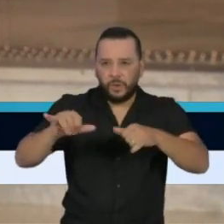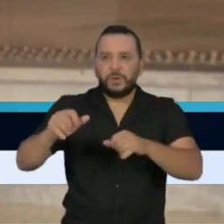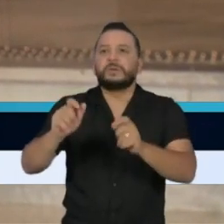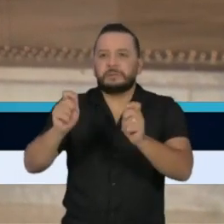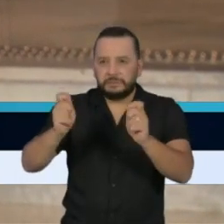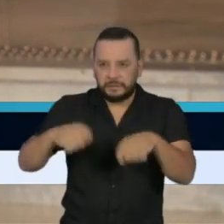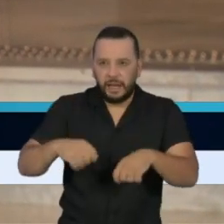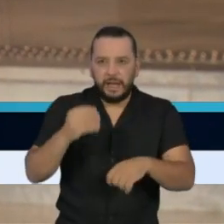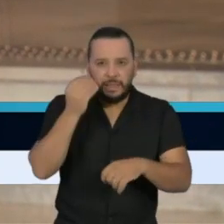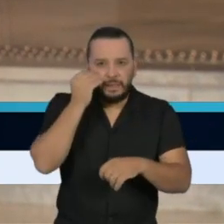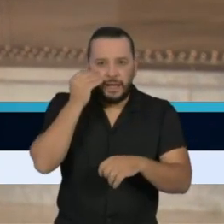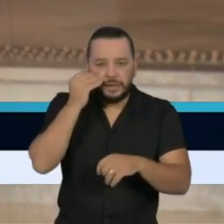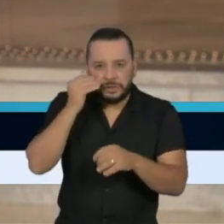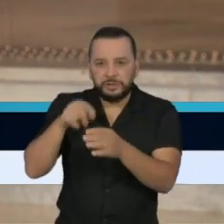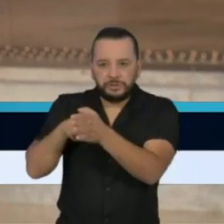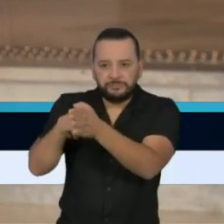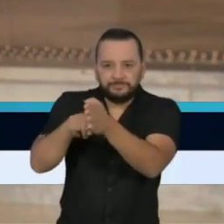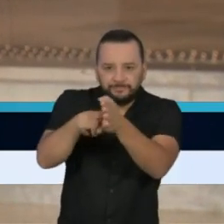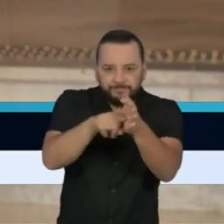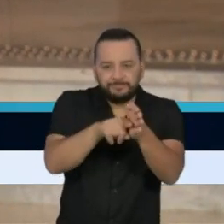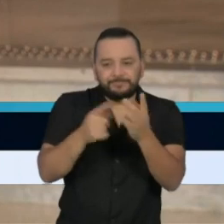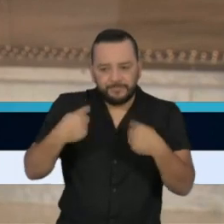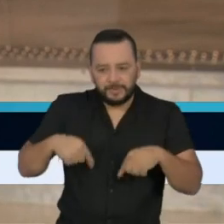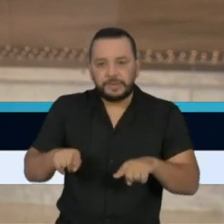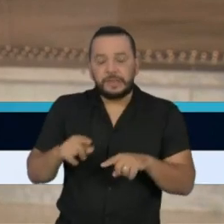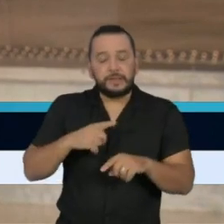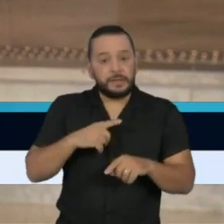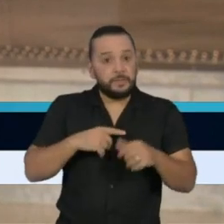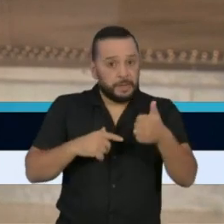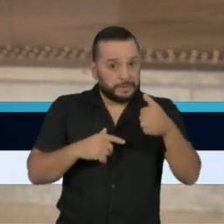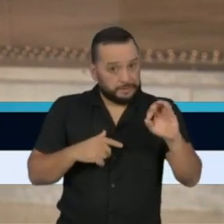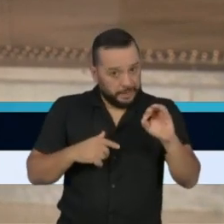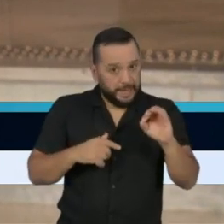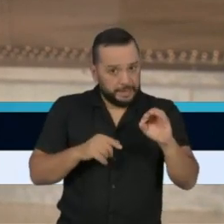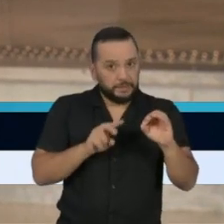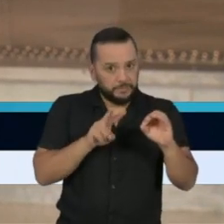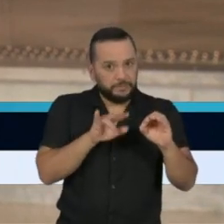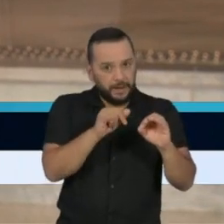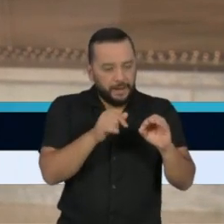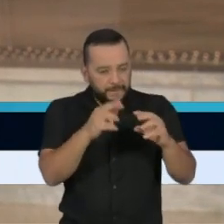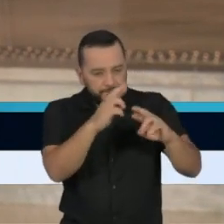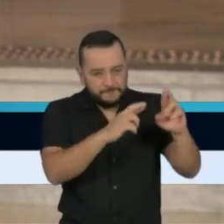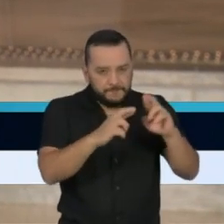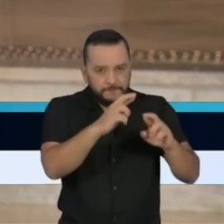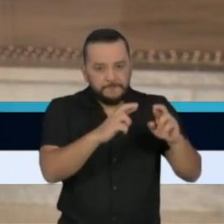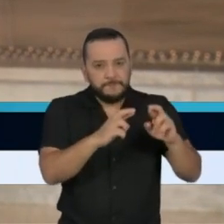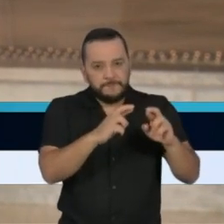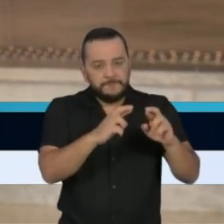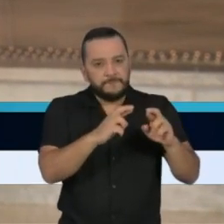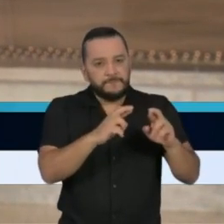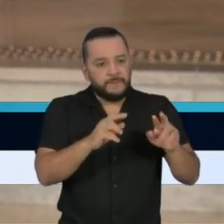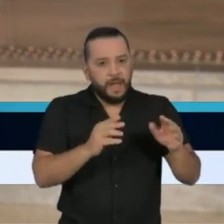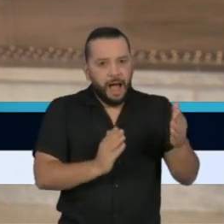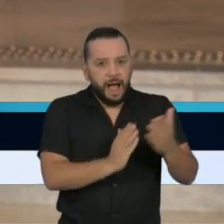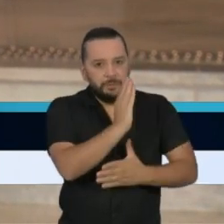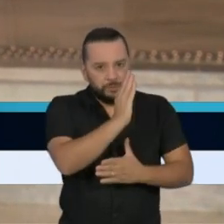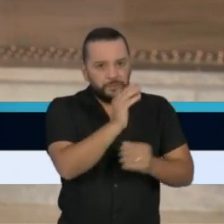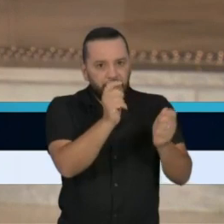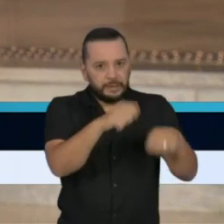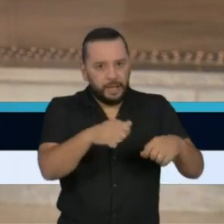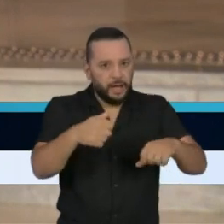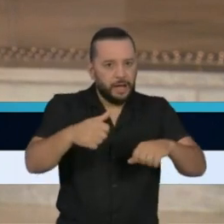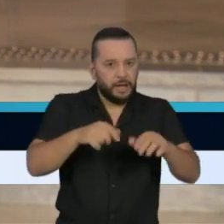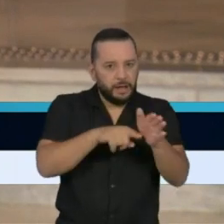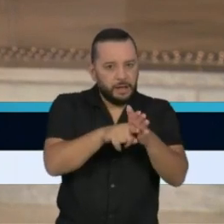10 laboratórios que estão em processo de habilitação. Nesse momento, vocês sabem que o